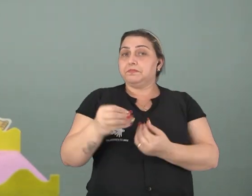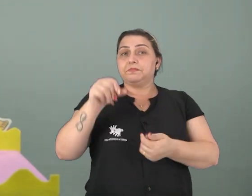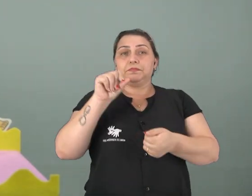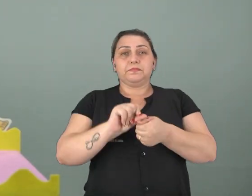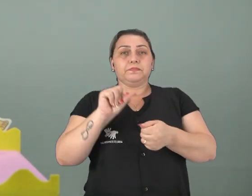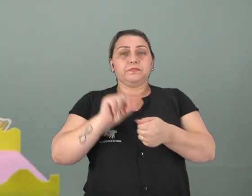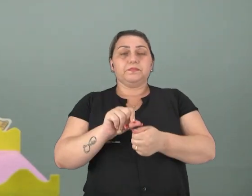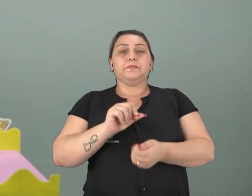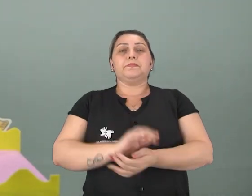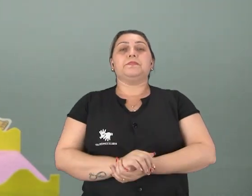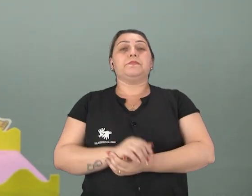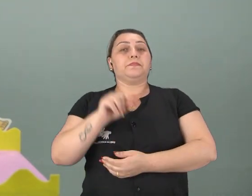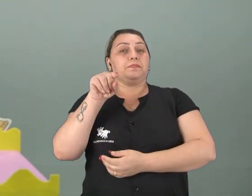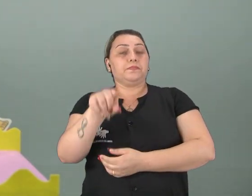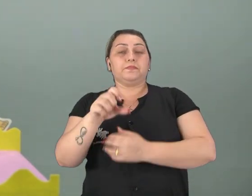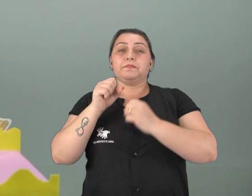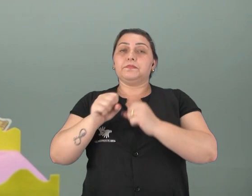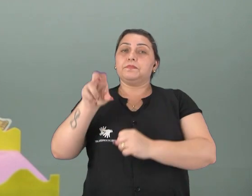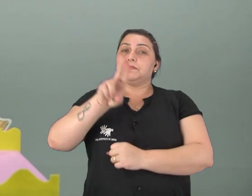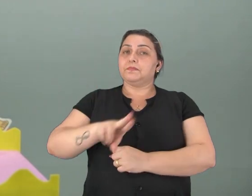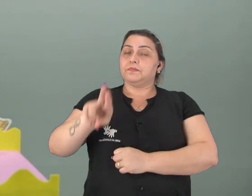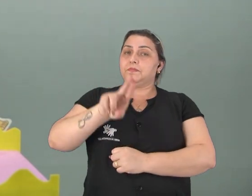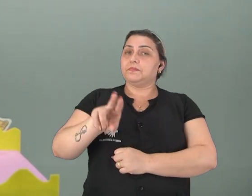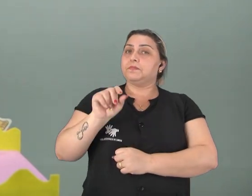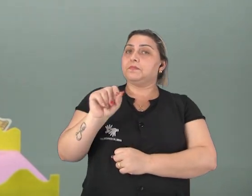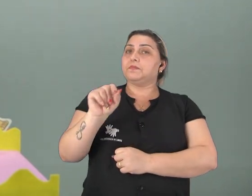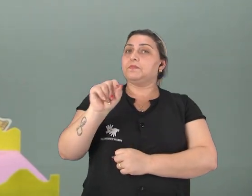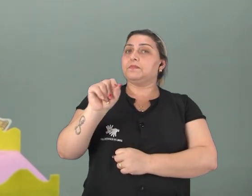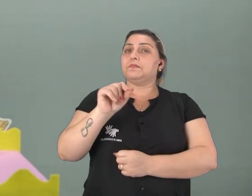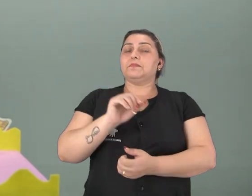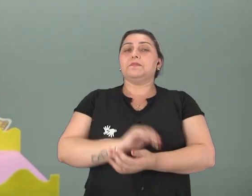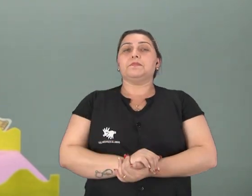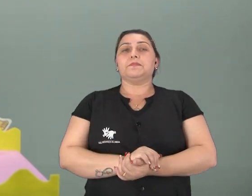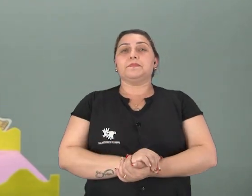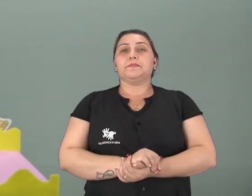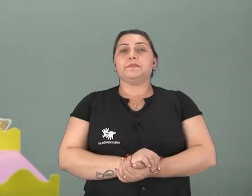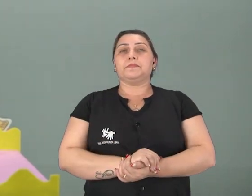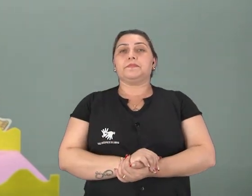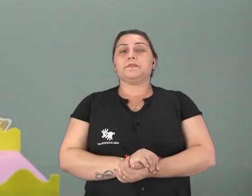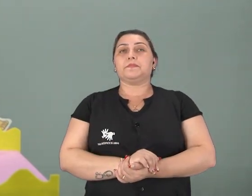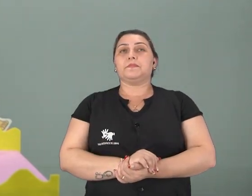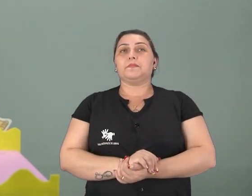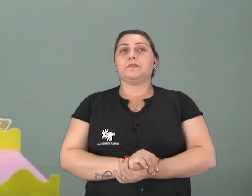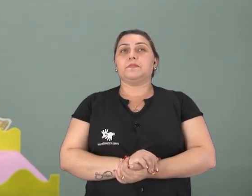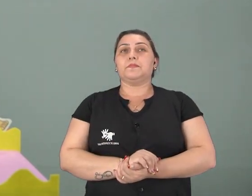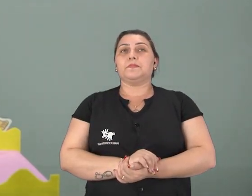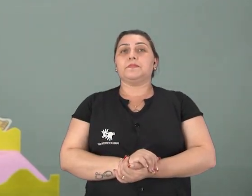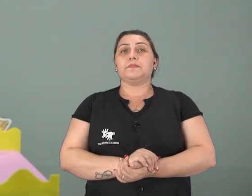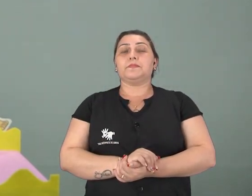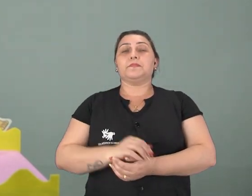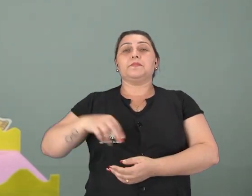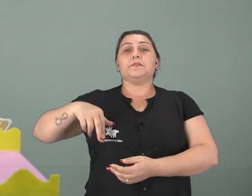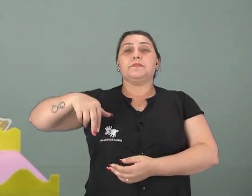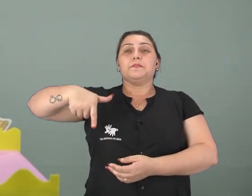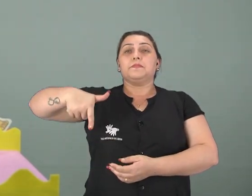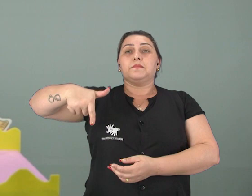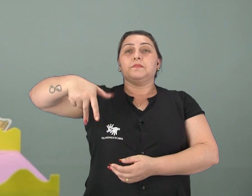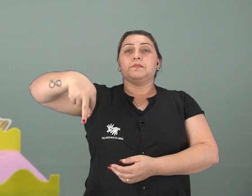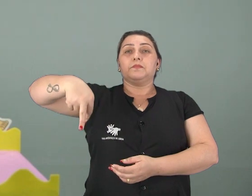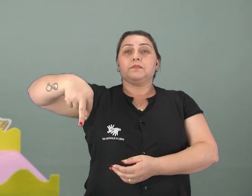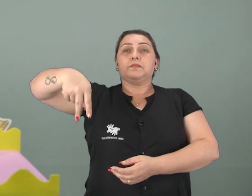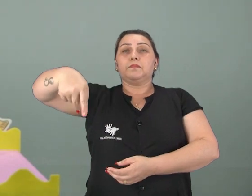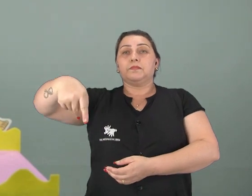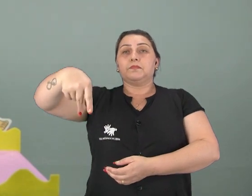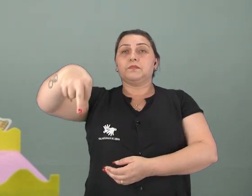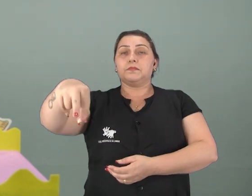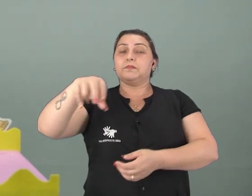vai fazer isso? Você pode utilizar o quê? Você pode utilizar os passos para fazer